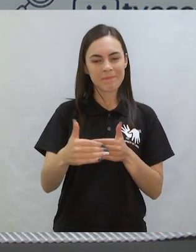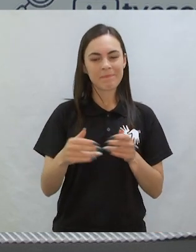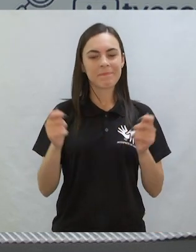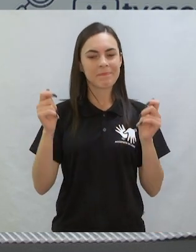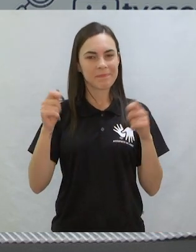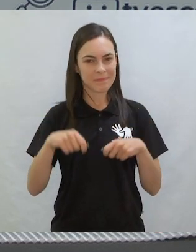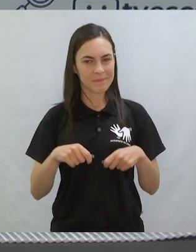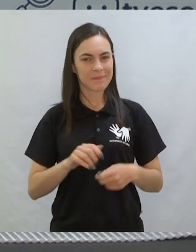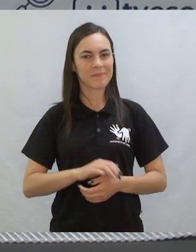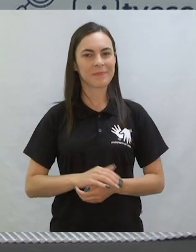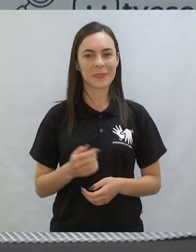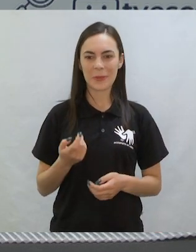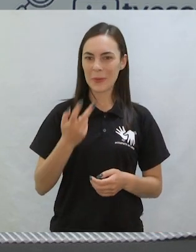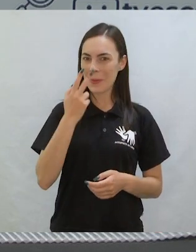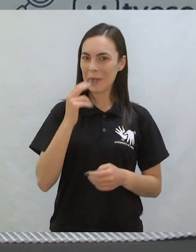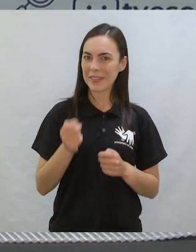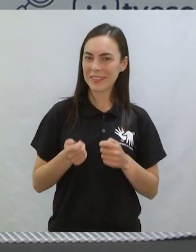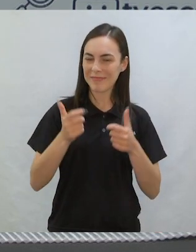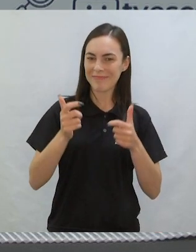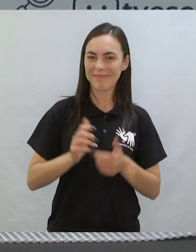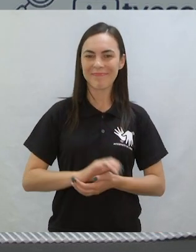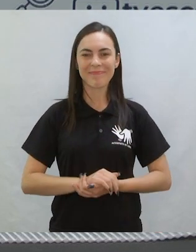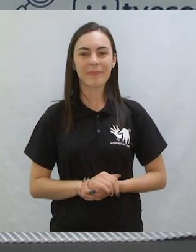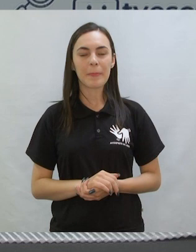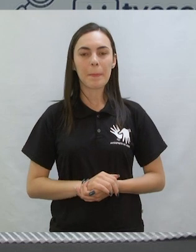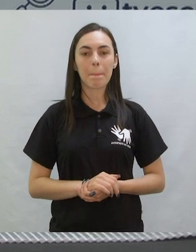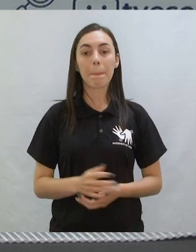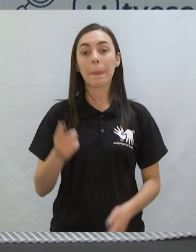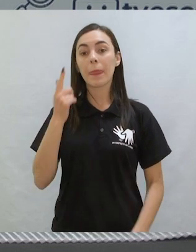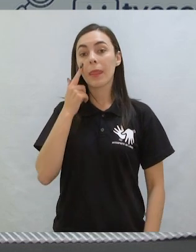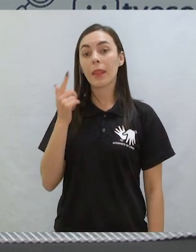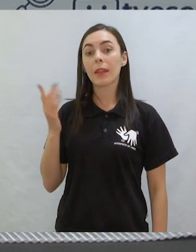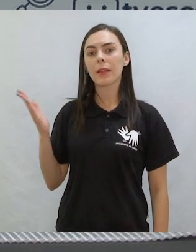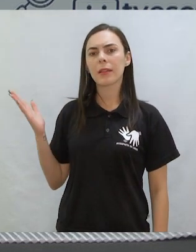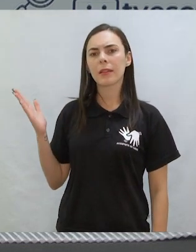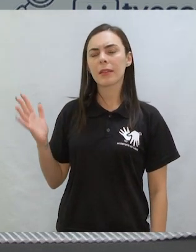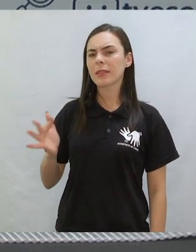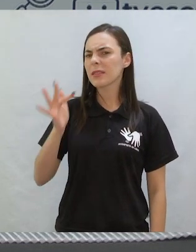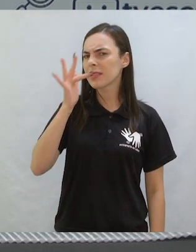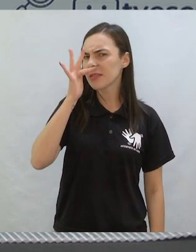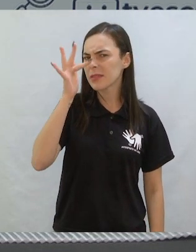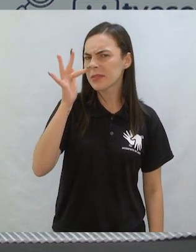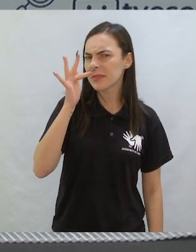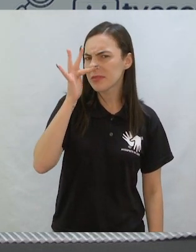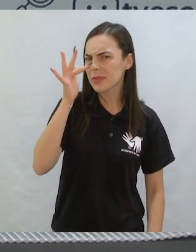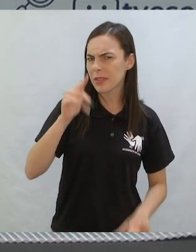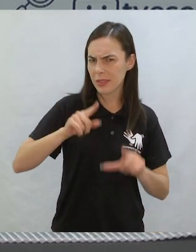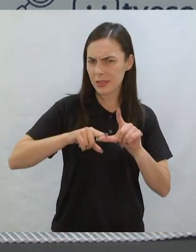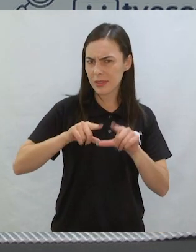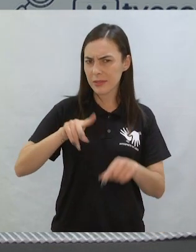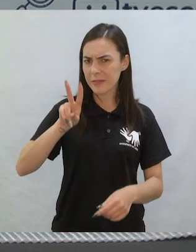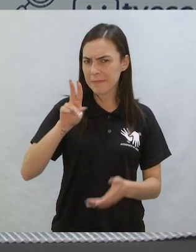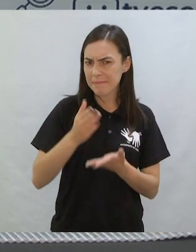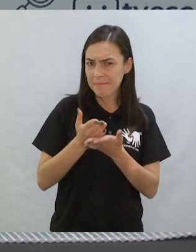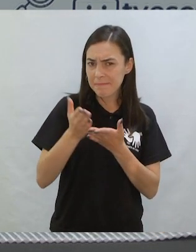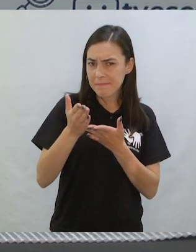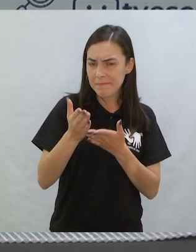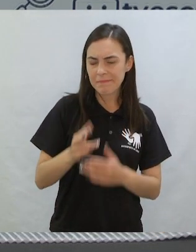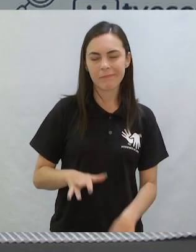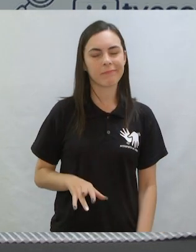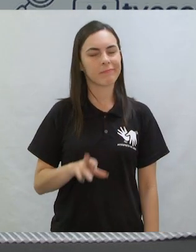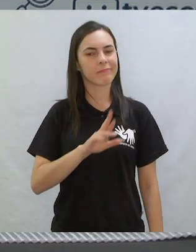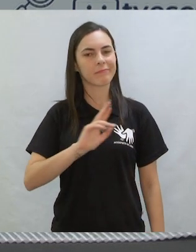para a caixa? Vai. Ó, professor, já estava se enganando. Olhem aqui. Flor começa com a letra